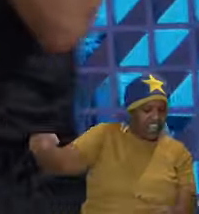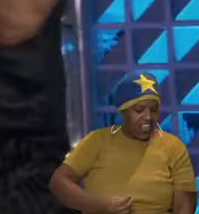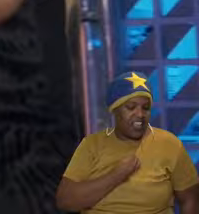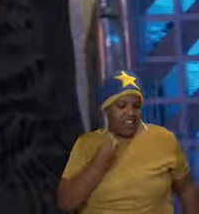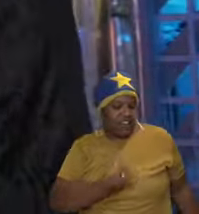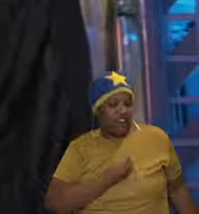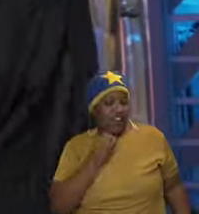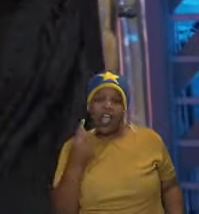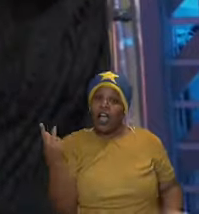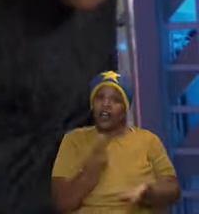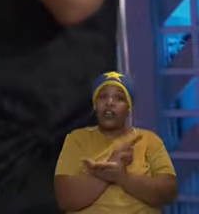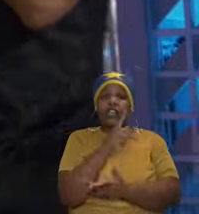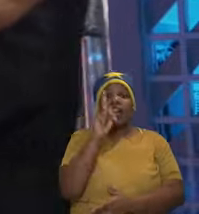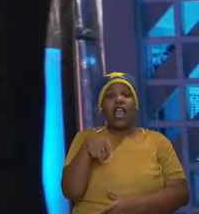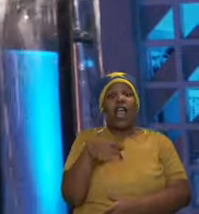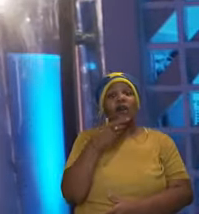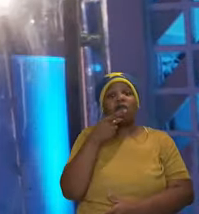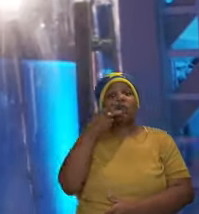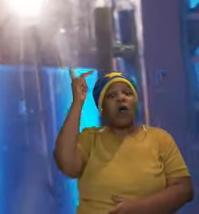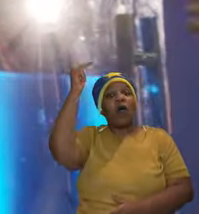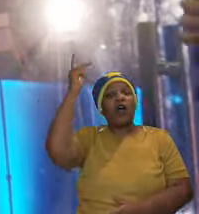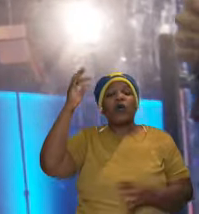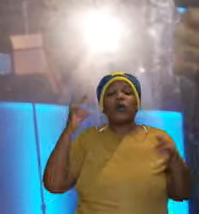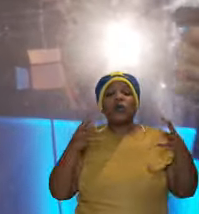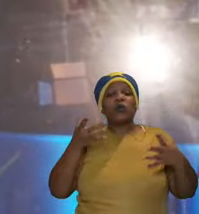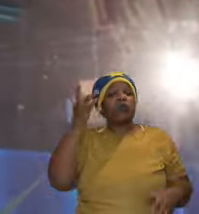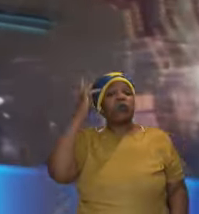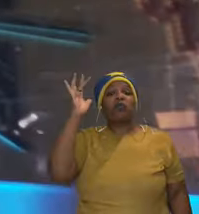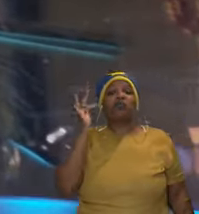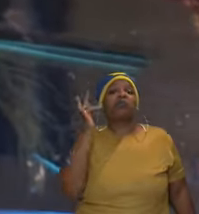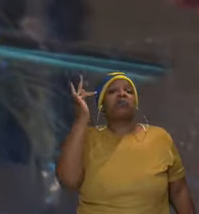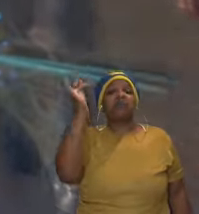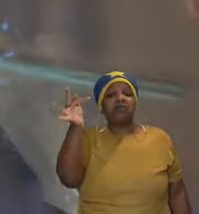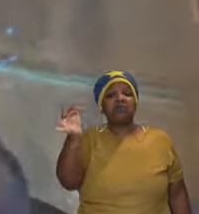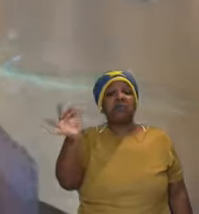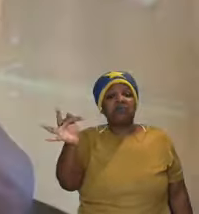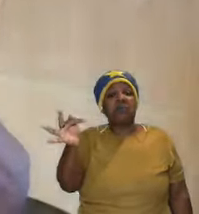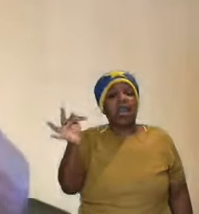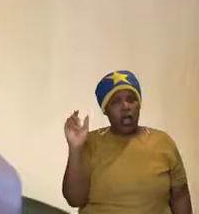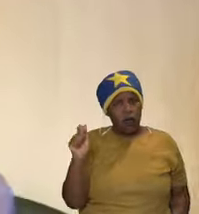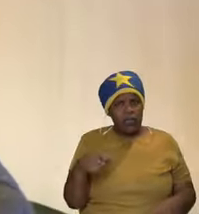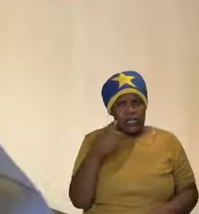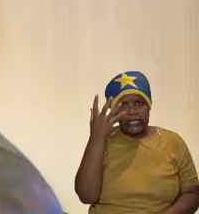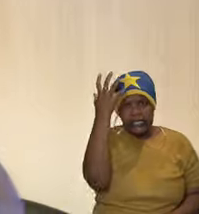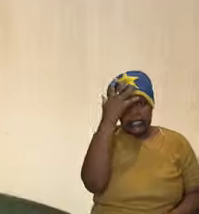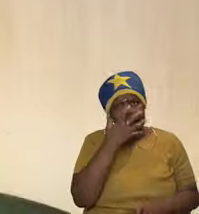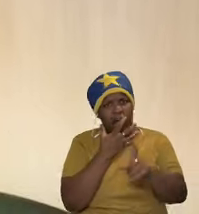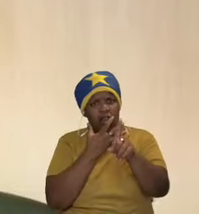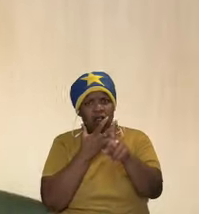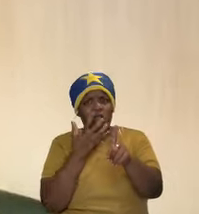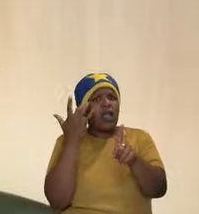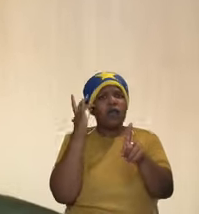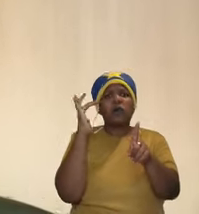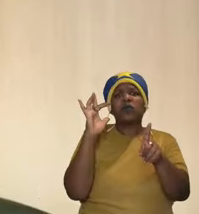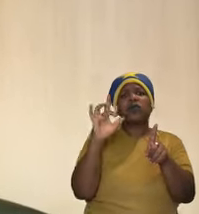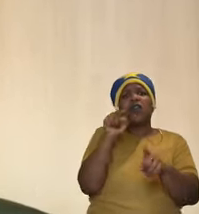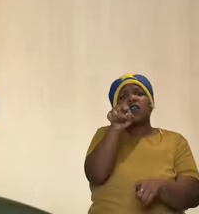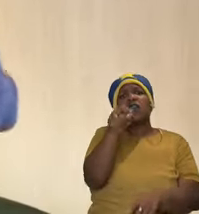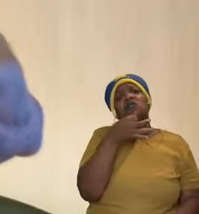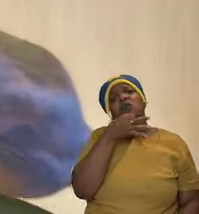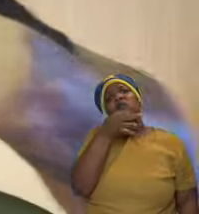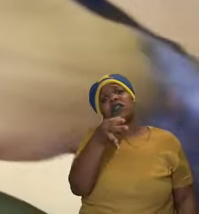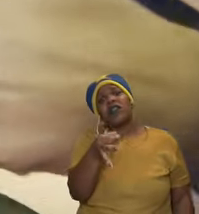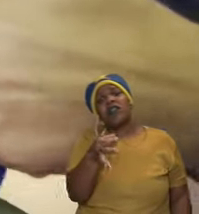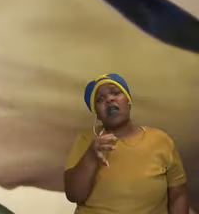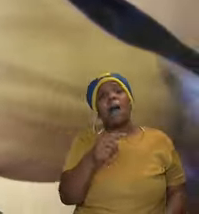essa porra toda é um imprevisível. Estúpido até posso ser, mas pra ser bem sincero, não sei o que cê acha, mas